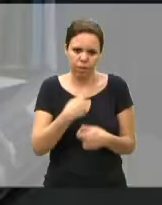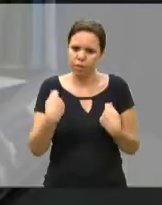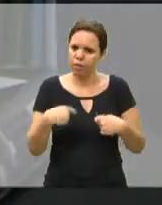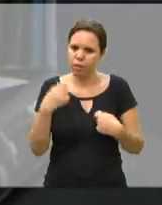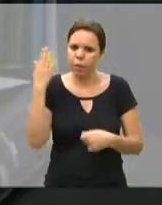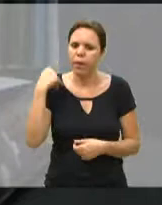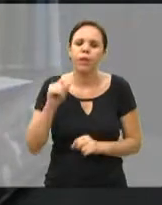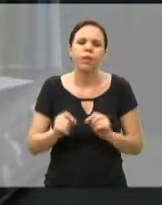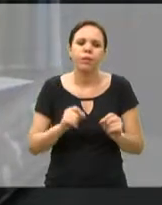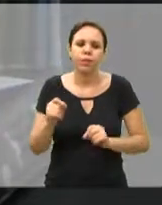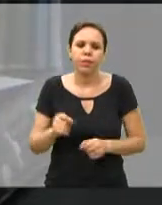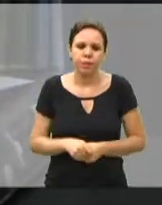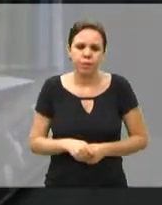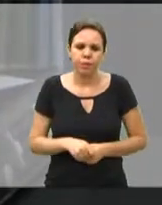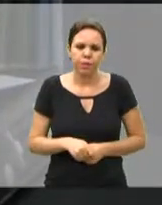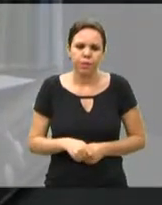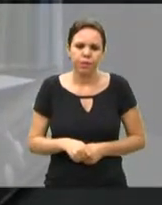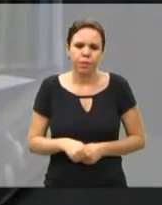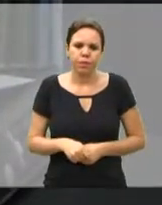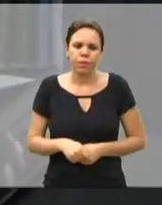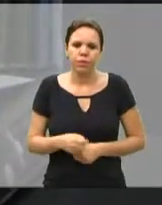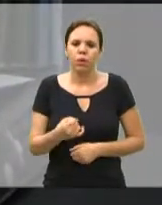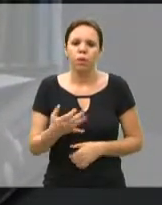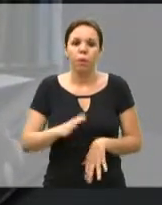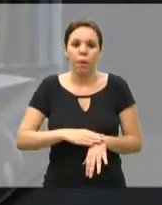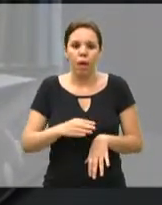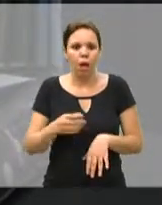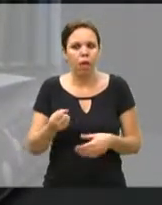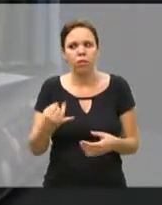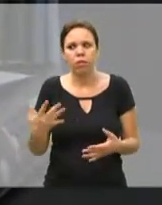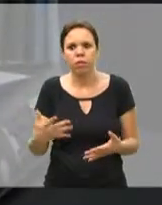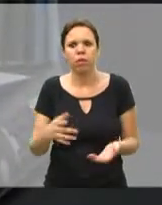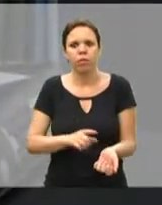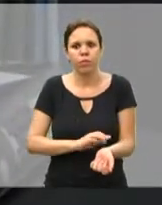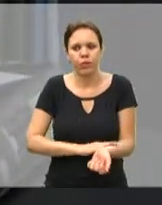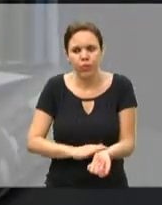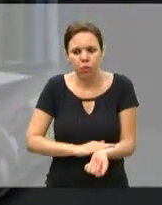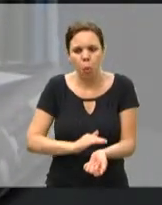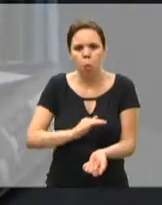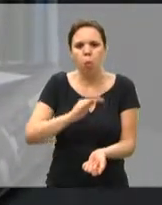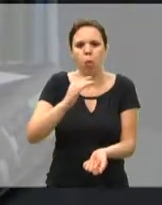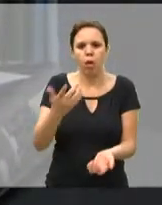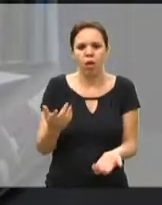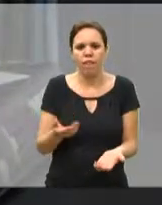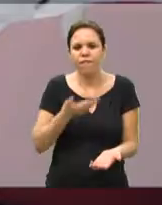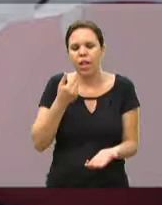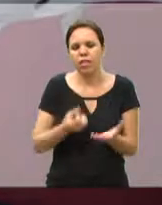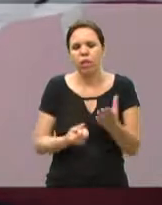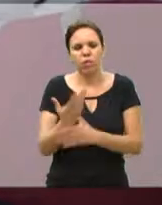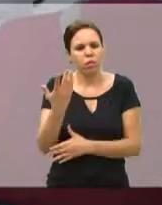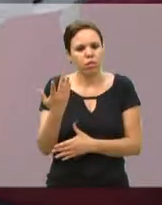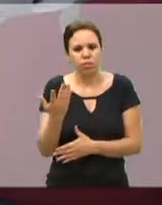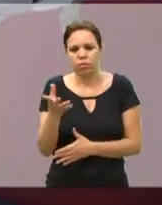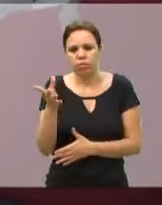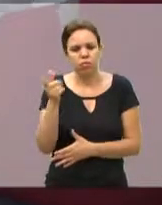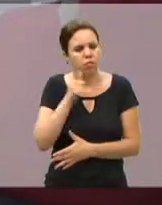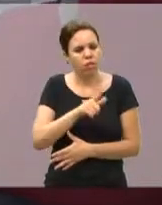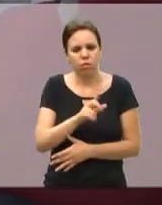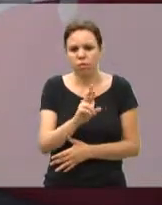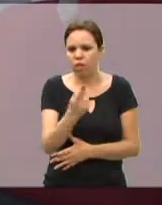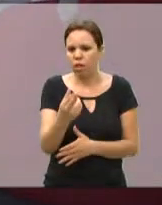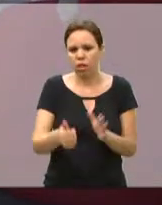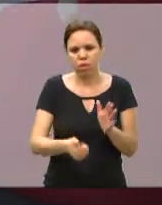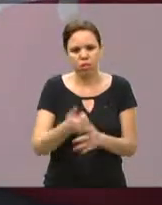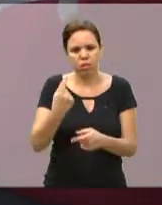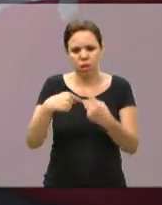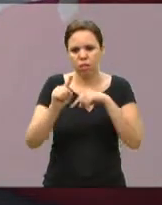que dá para lidar com ele. Quanto mais nervoso você está numa prova, mais fácil de acontecer alguma coisa e você acabar não obtendo um resultado